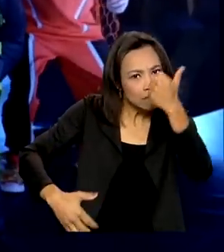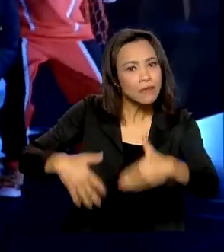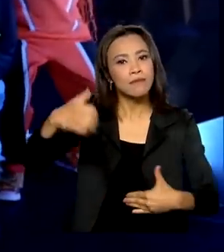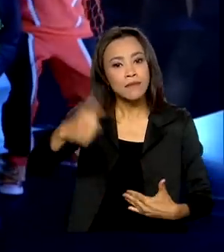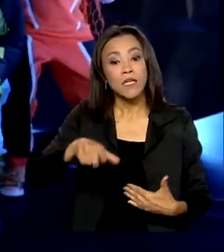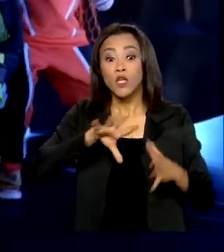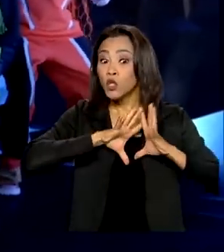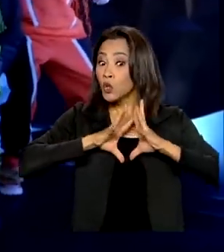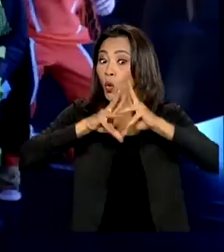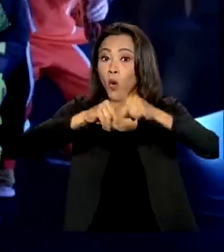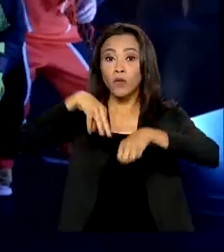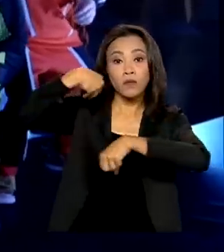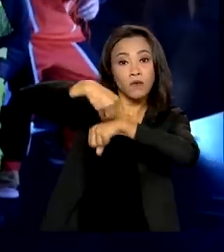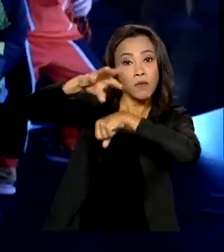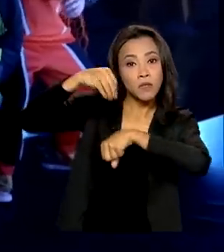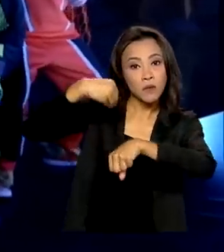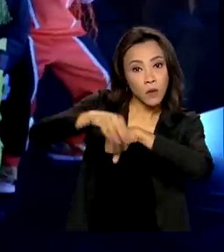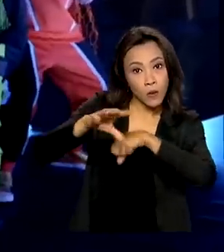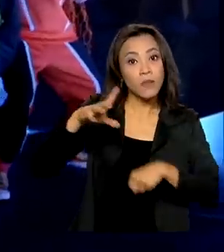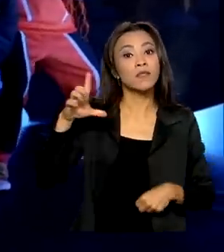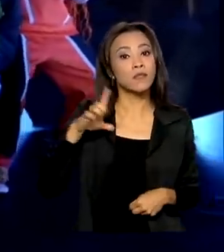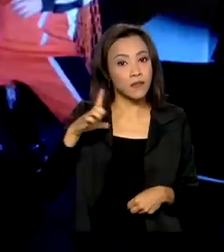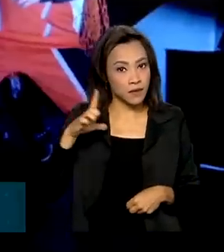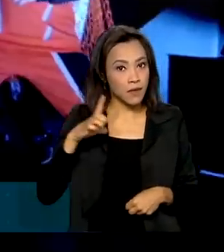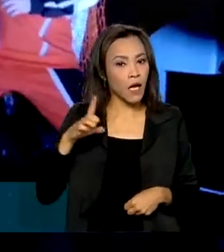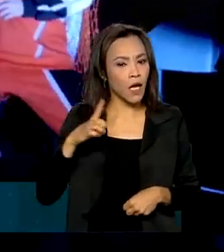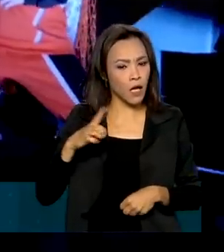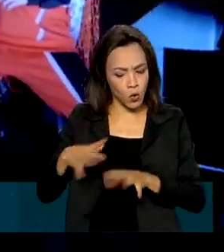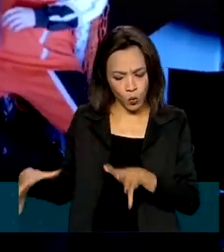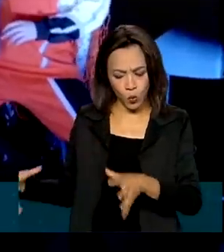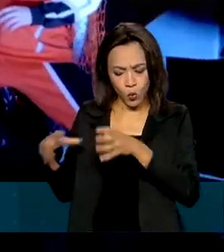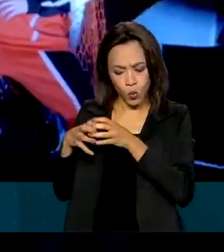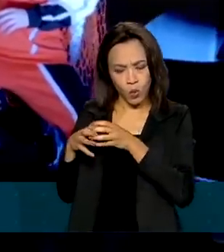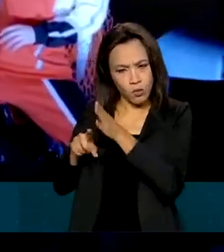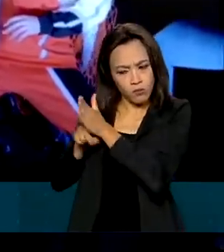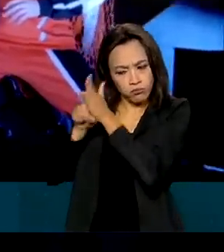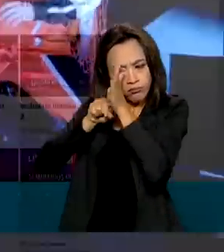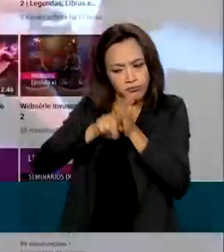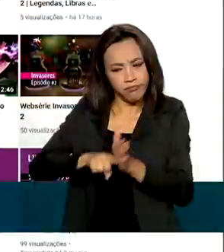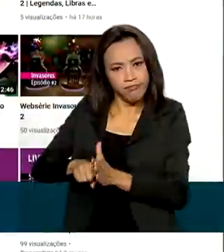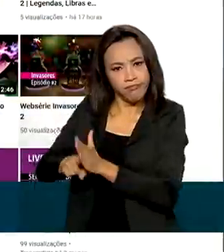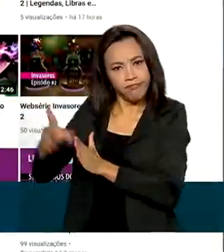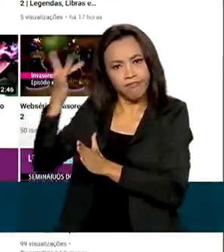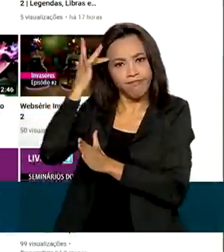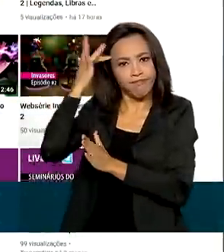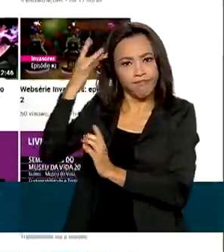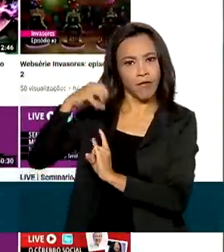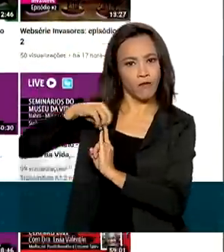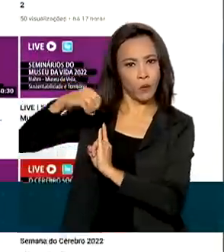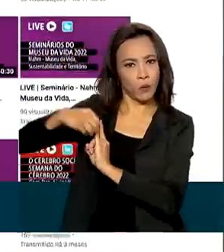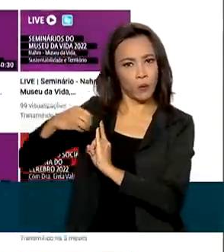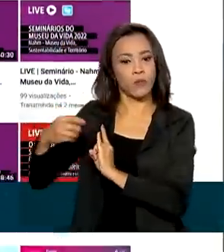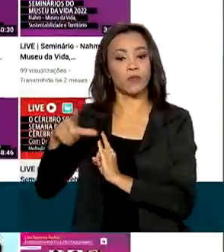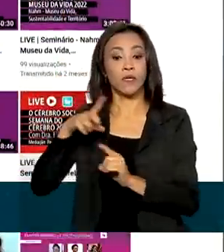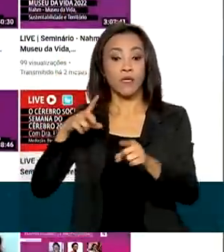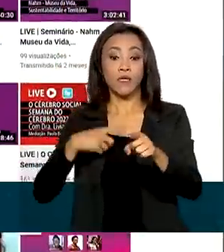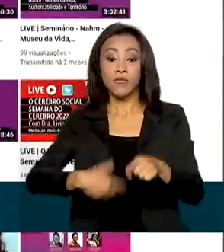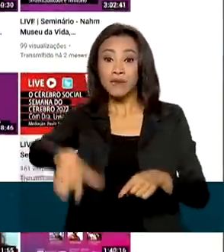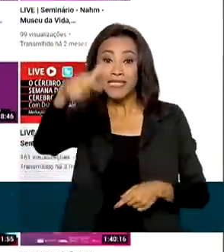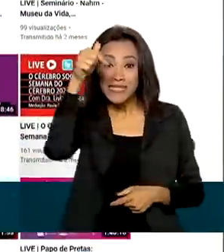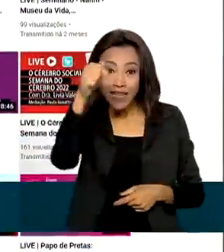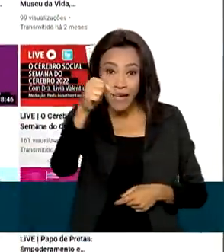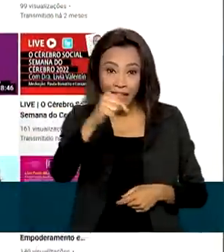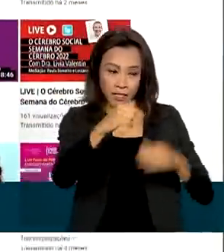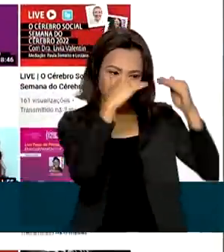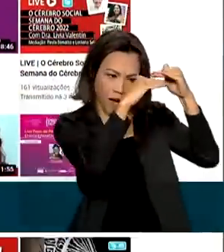ações apresentadas tem aval dos Consultores científicos da Fiocruz no total são sete episódios